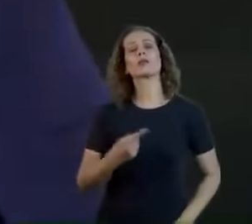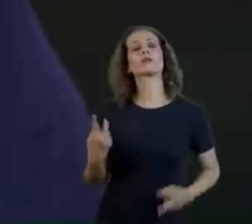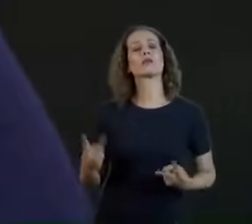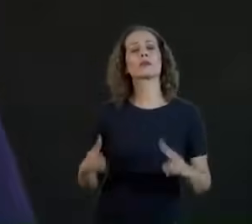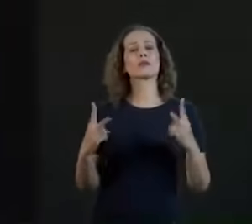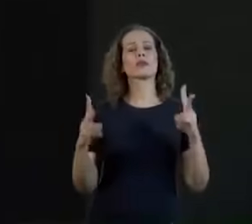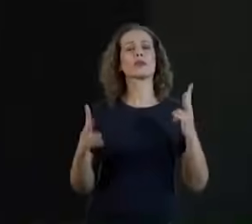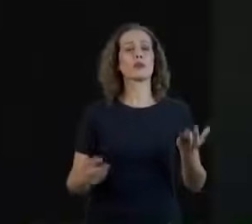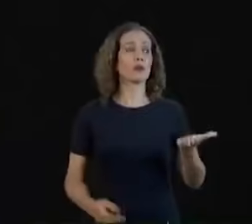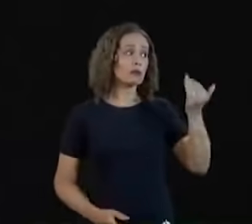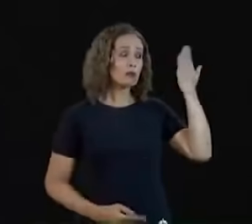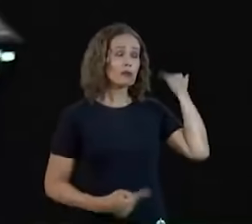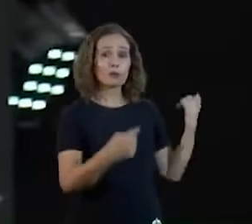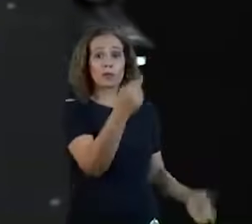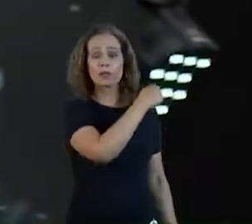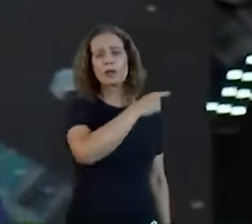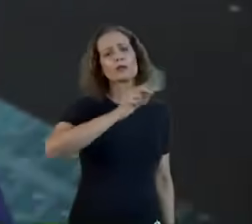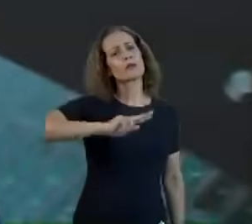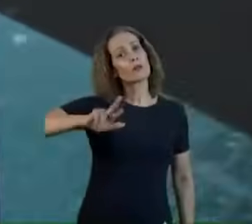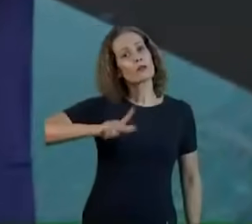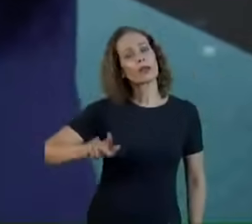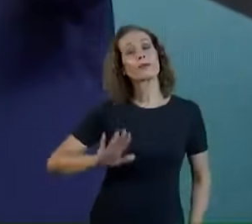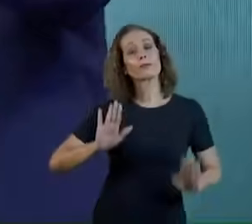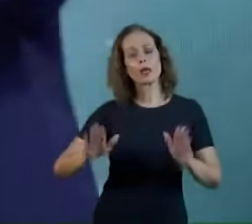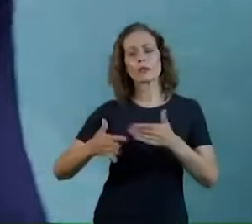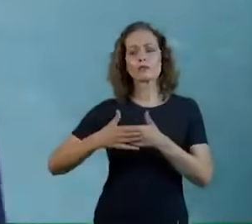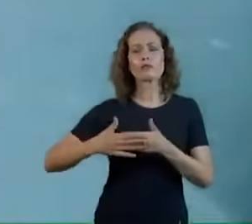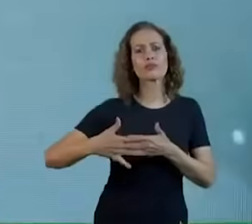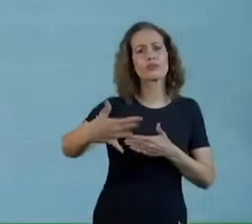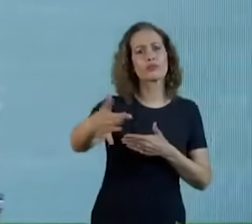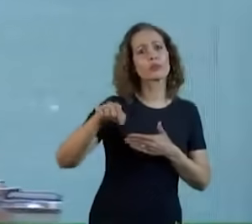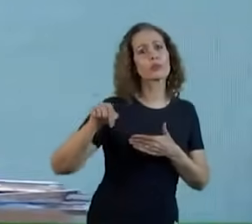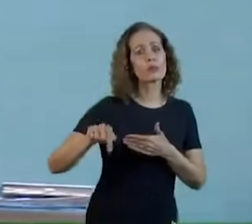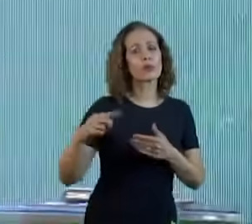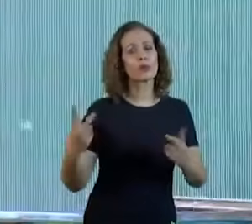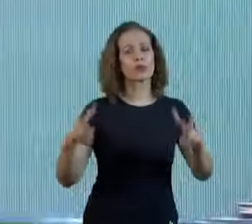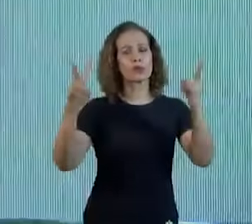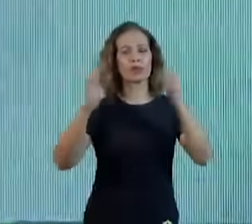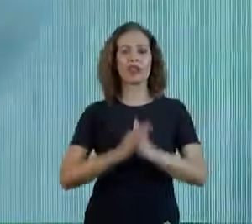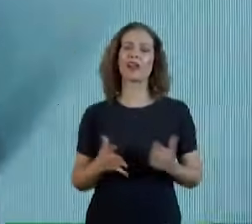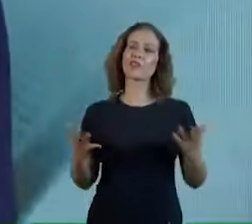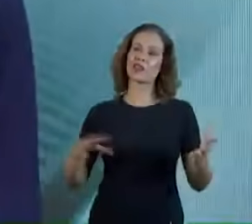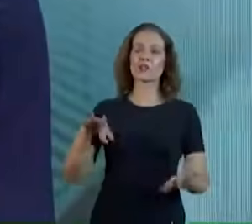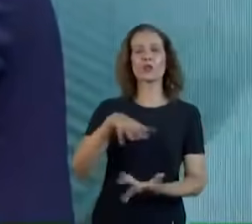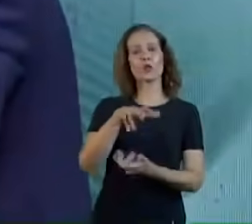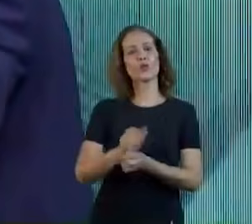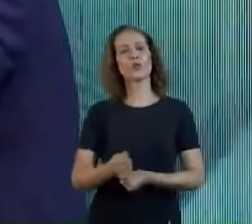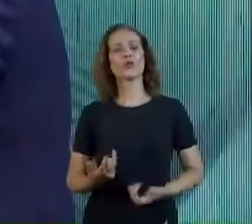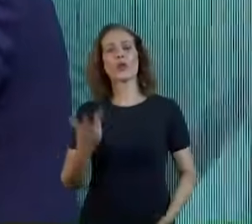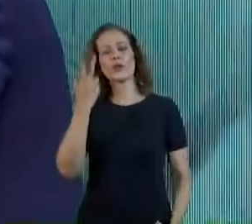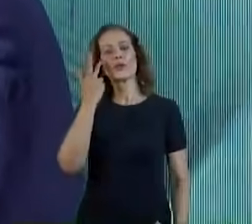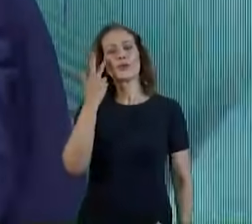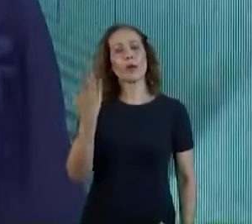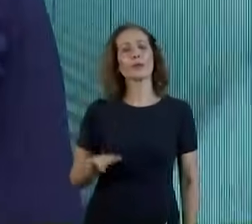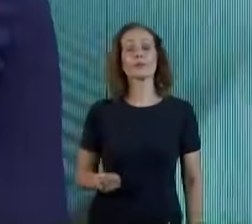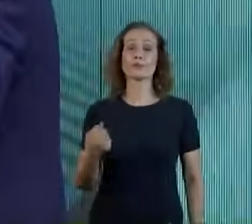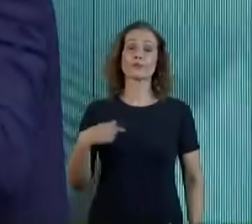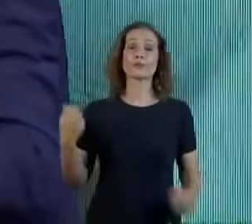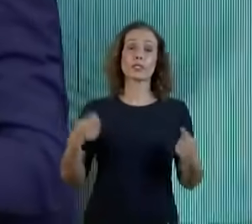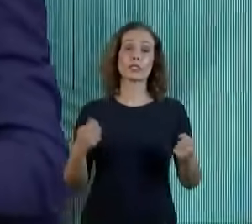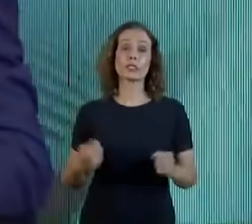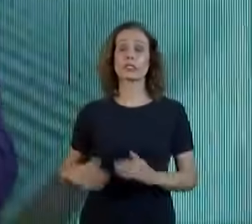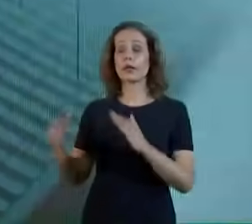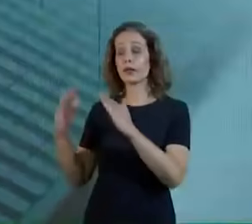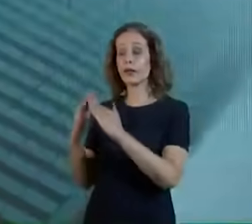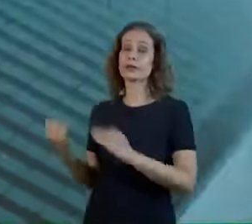muito melhor para nós lá na frente. Ai não, eu estou querendo que o mundo volte ao normal. eu vou ter que vir lá da minha casa para